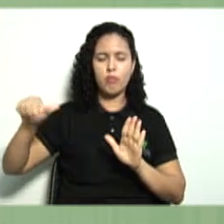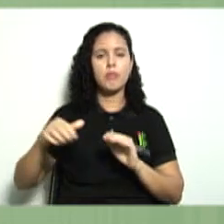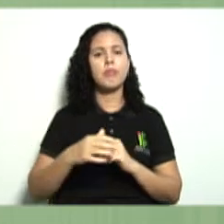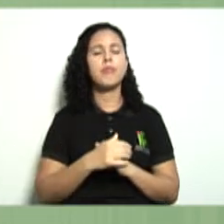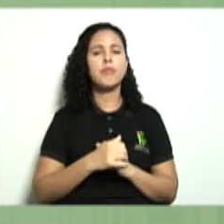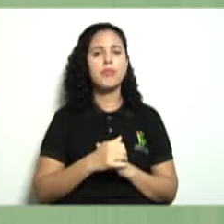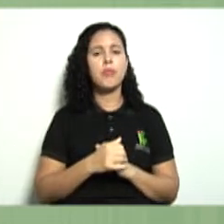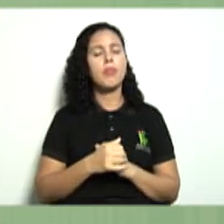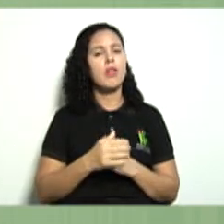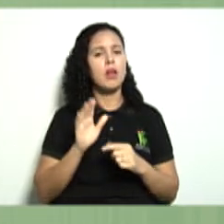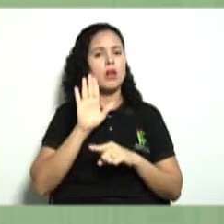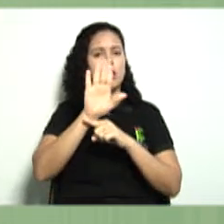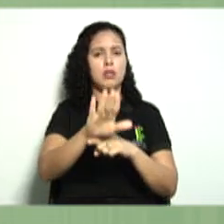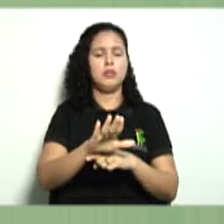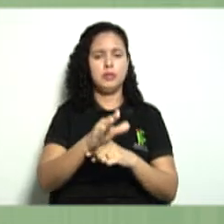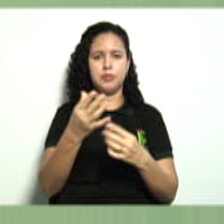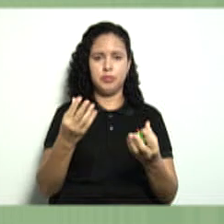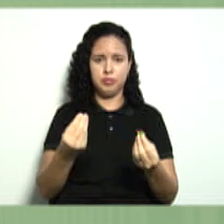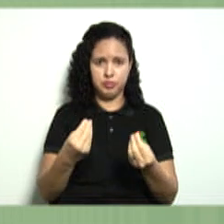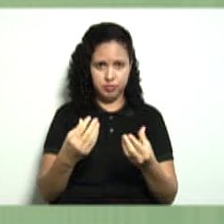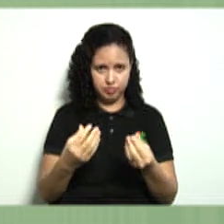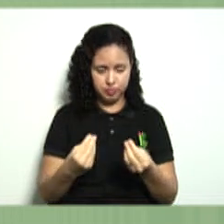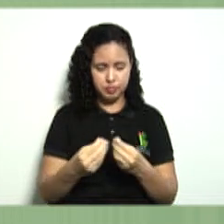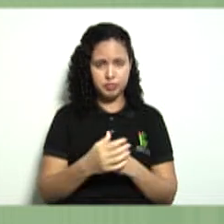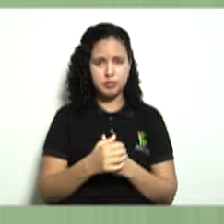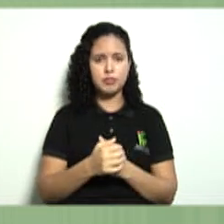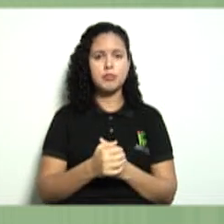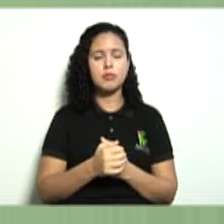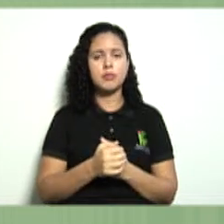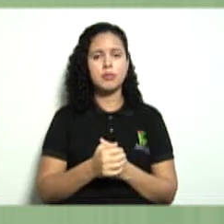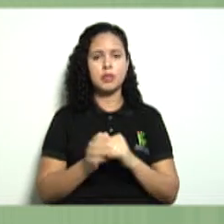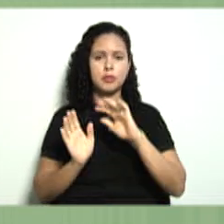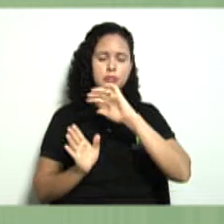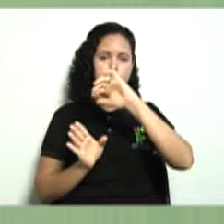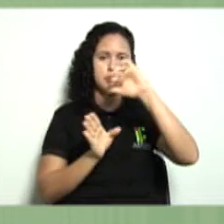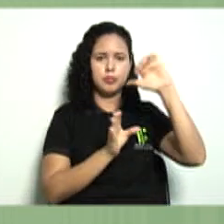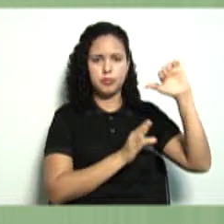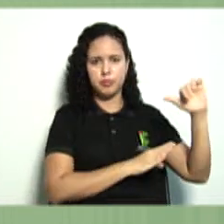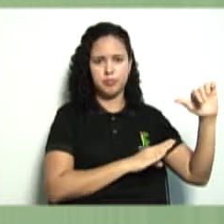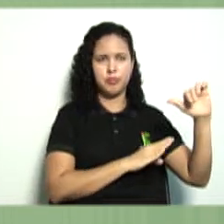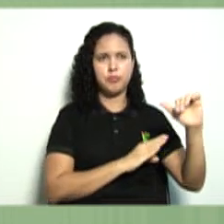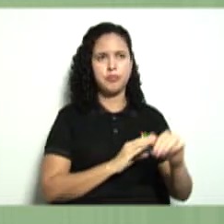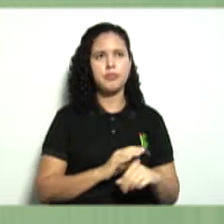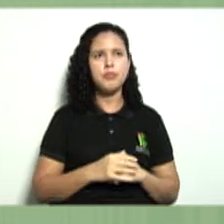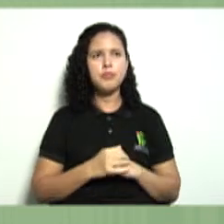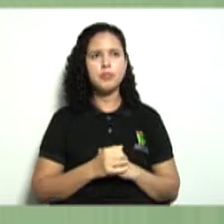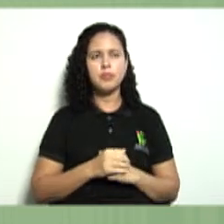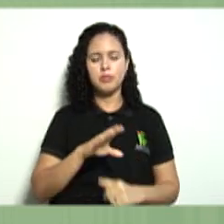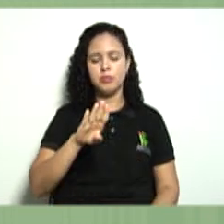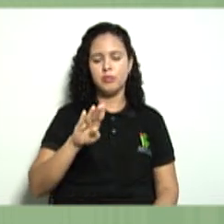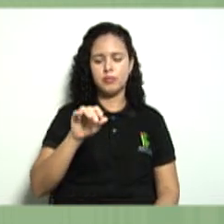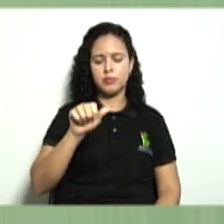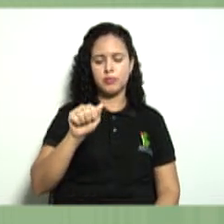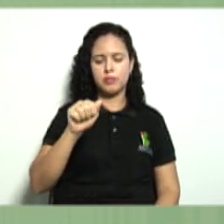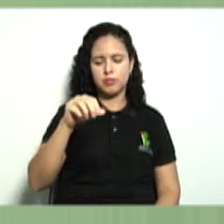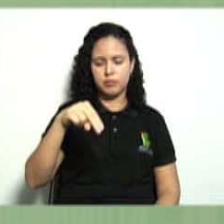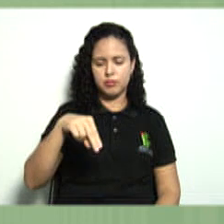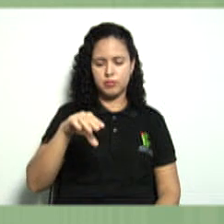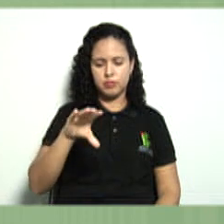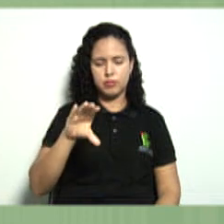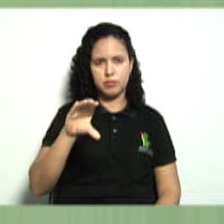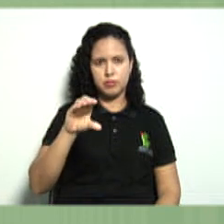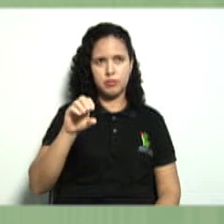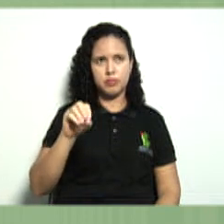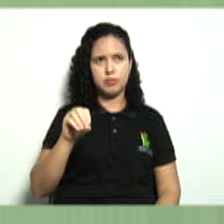agilizar bastante, ok? Falando agora de banco de dados, certo? Que é um dos tópicos muito